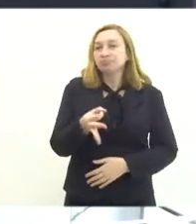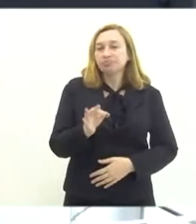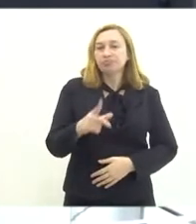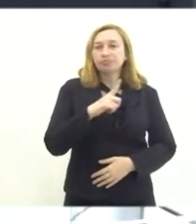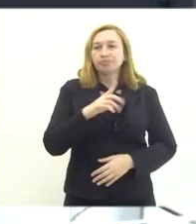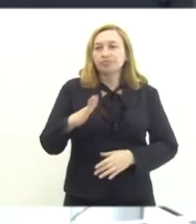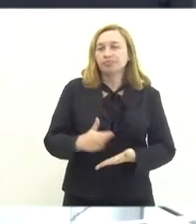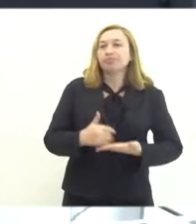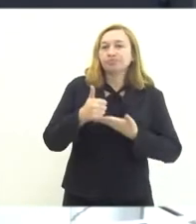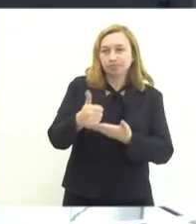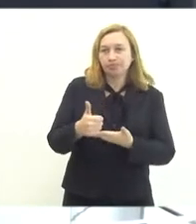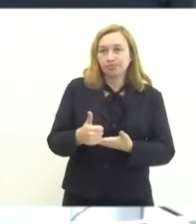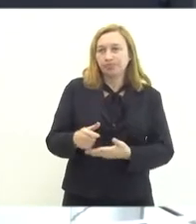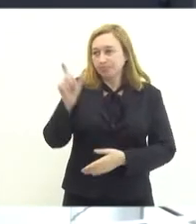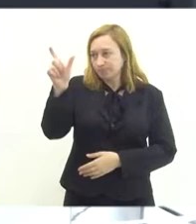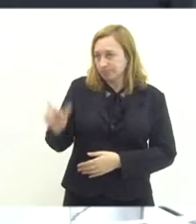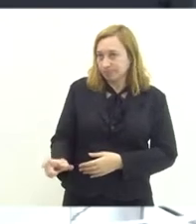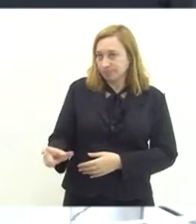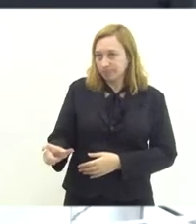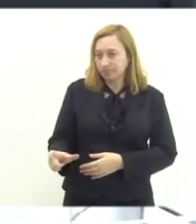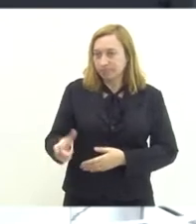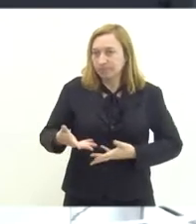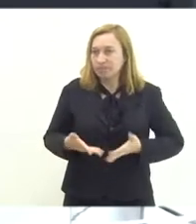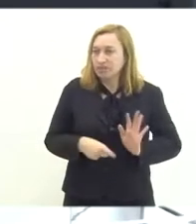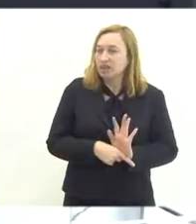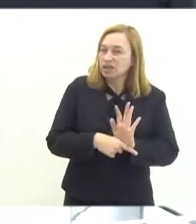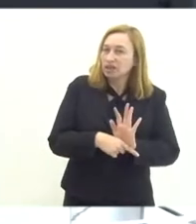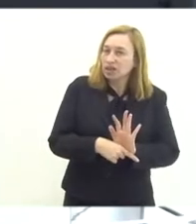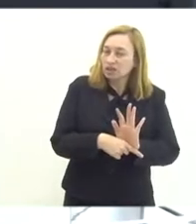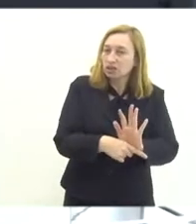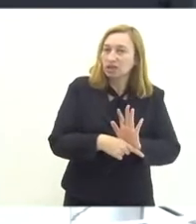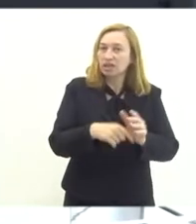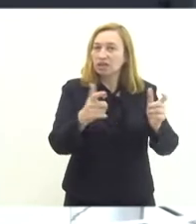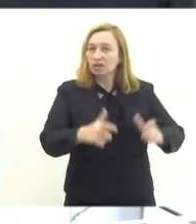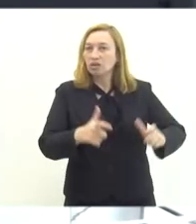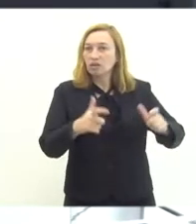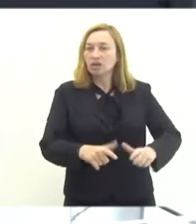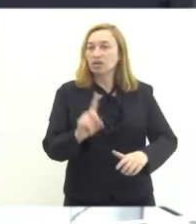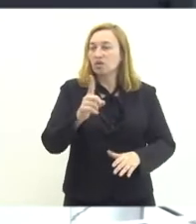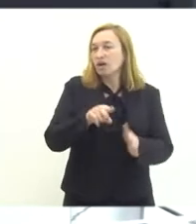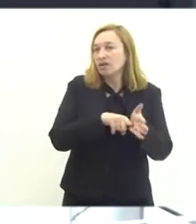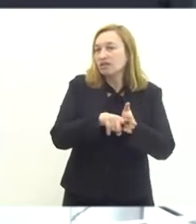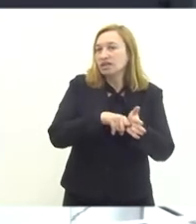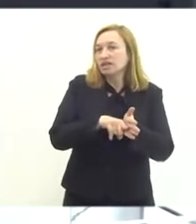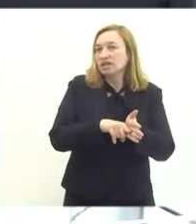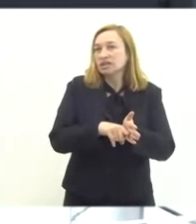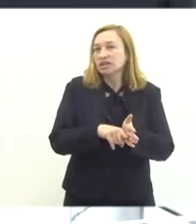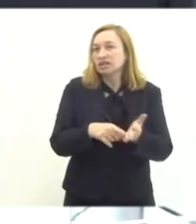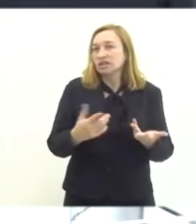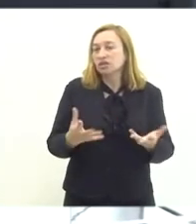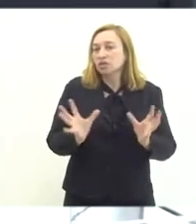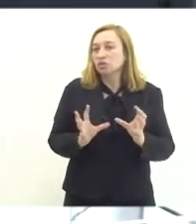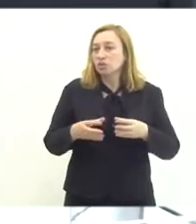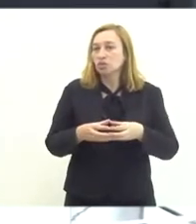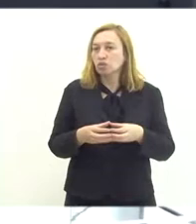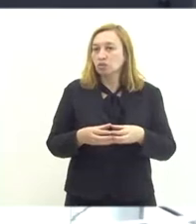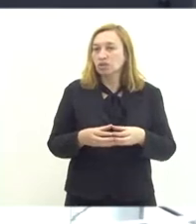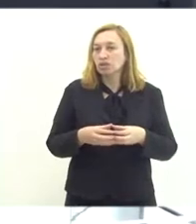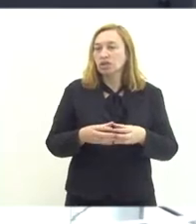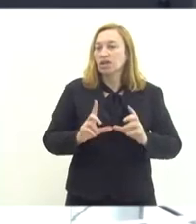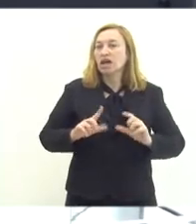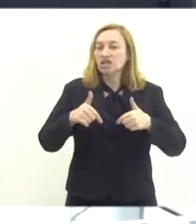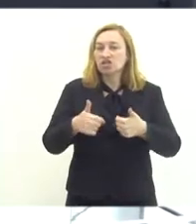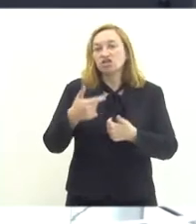garante a dignidade à humanidade da pessoa que ela está sendo acolhida e assim não é uma fiscalização punitiva é uma fiscalização